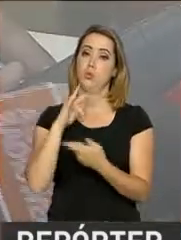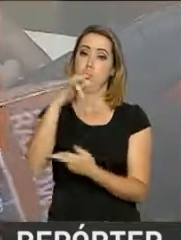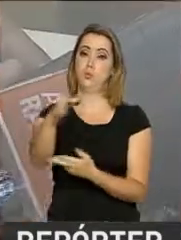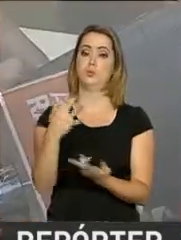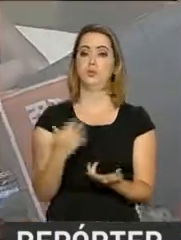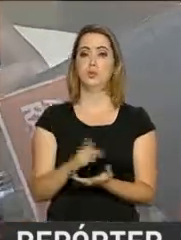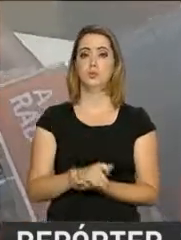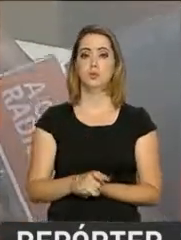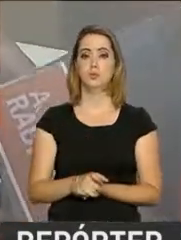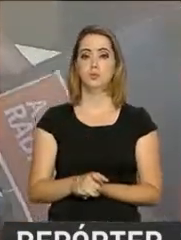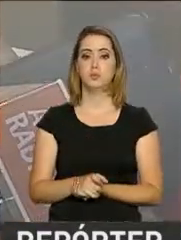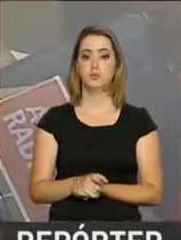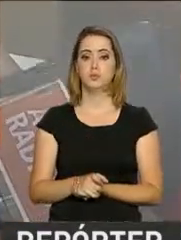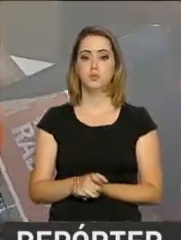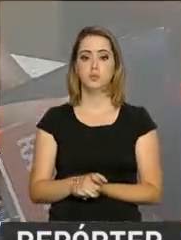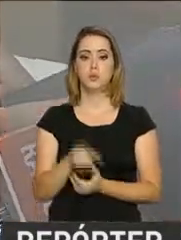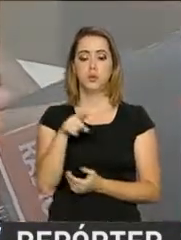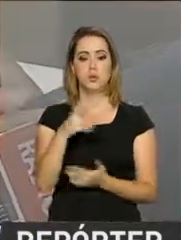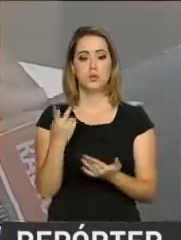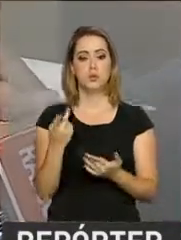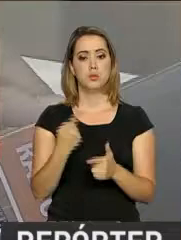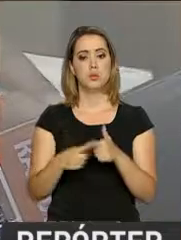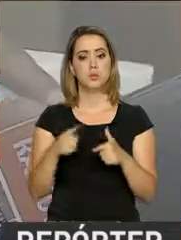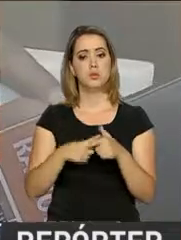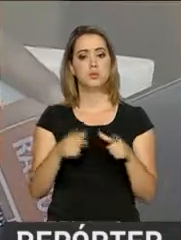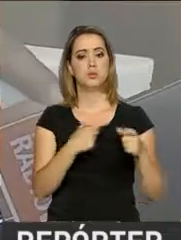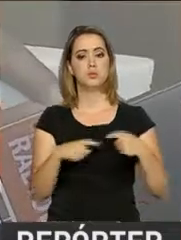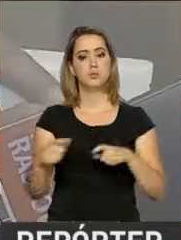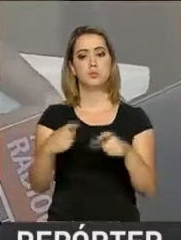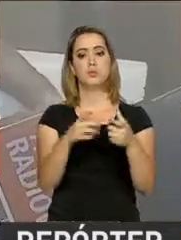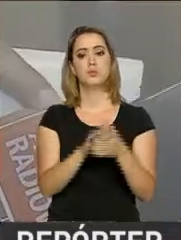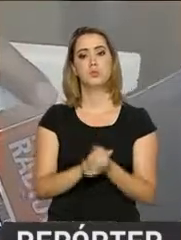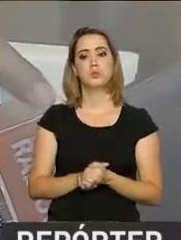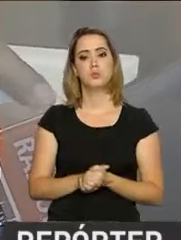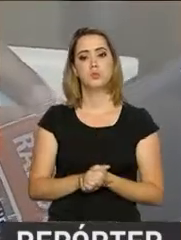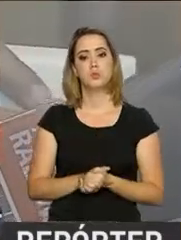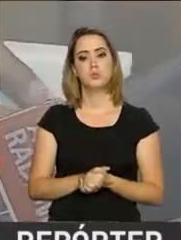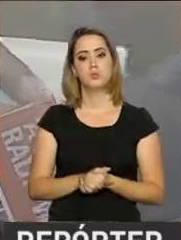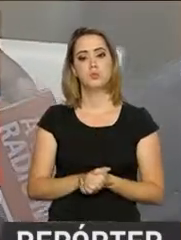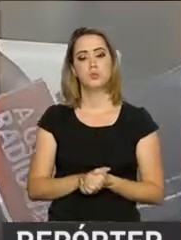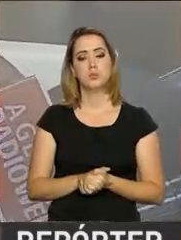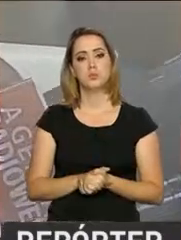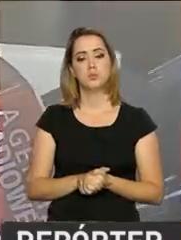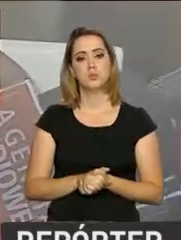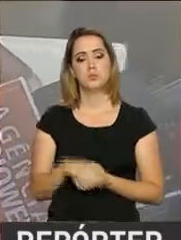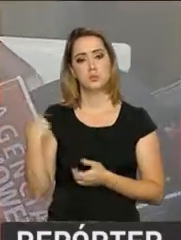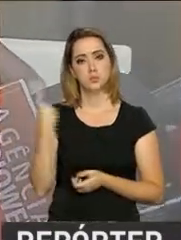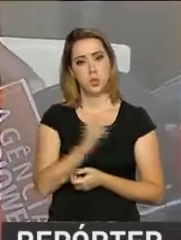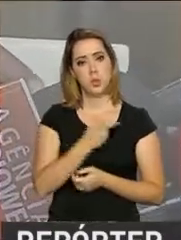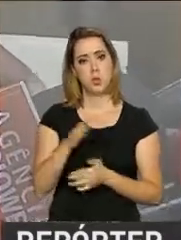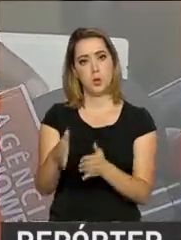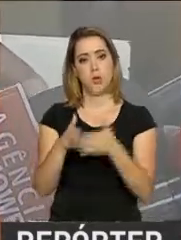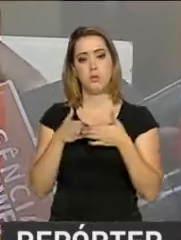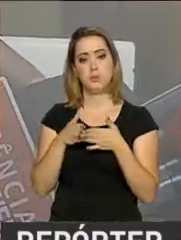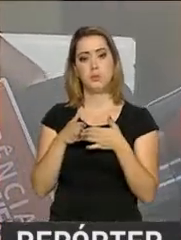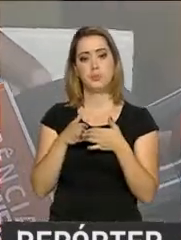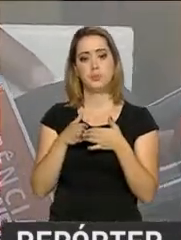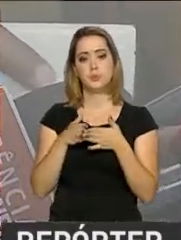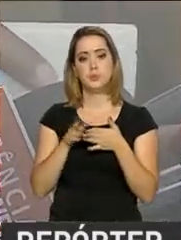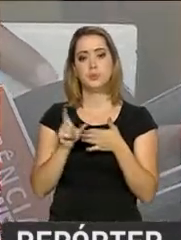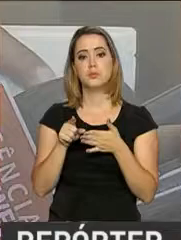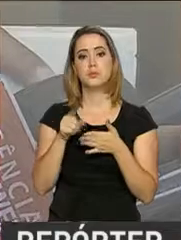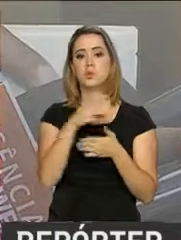essa questão de crise alguns locais nós solicitamos eo ministro de